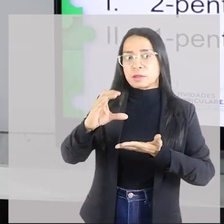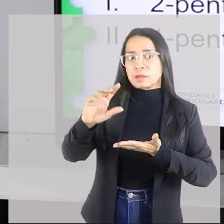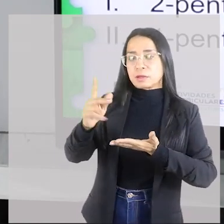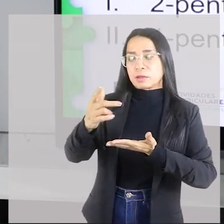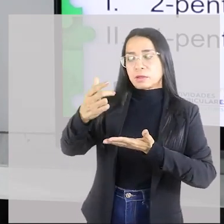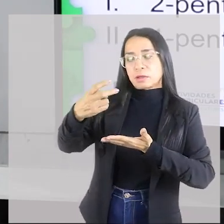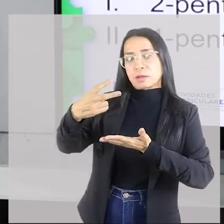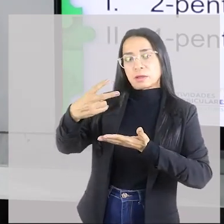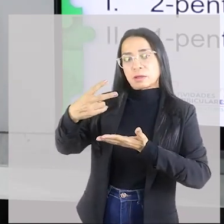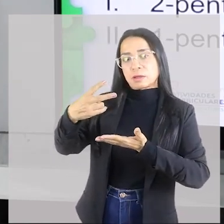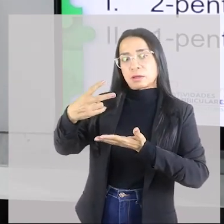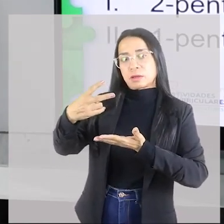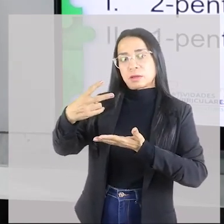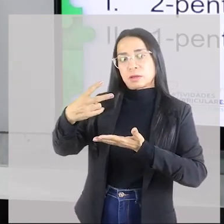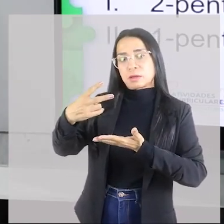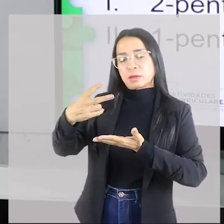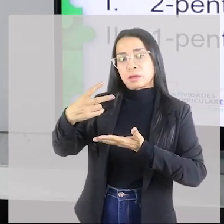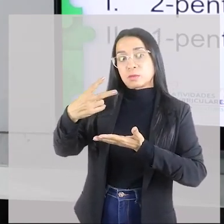CH2,